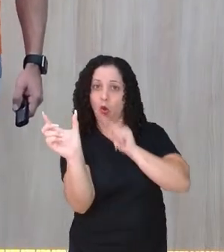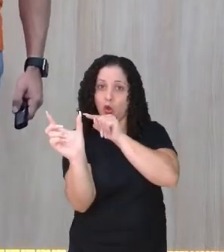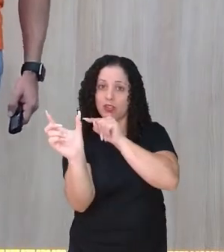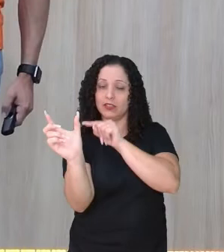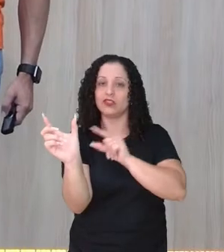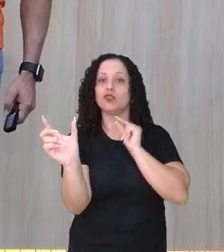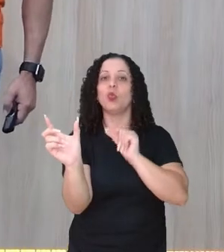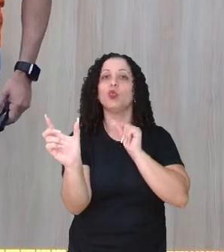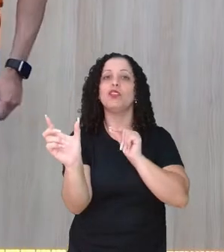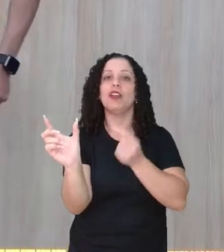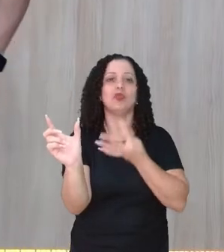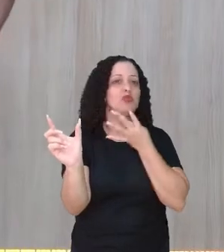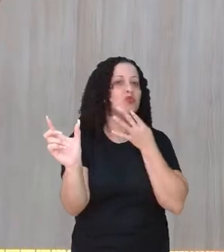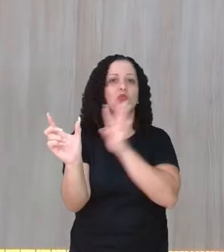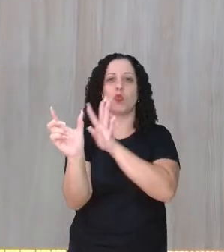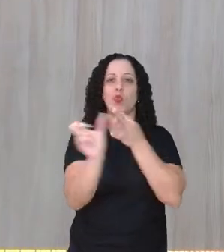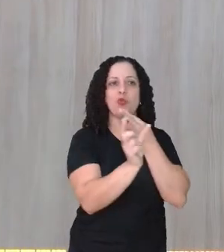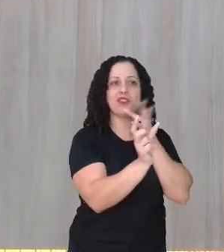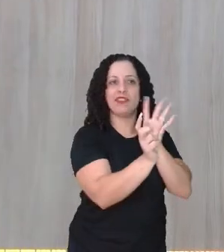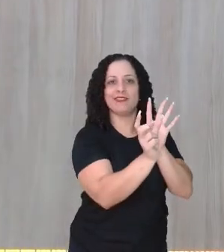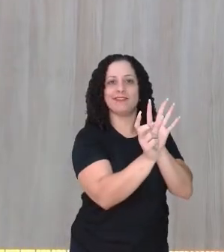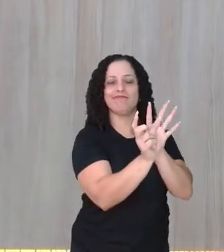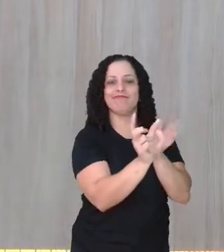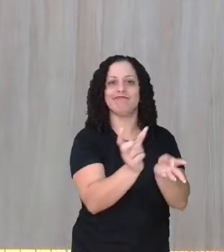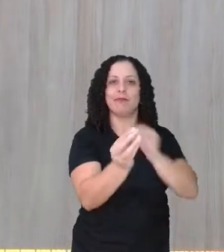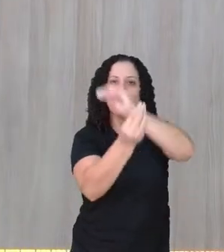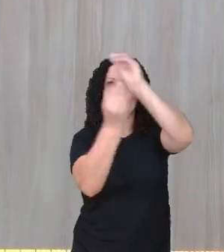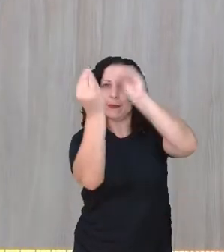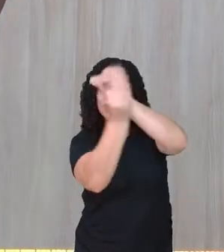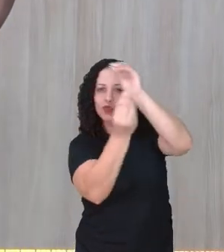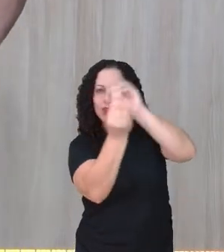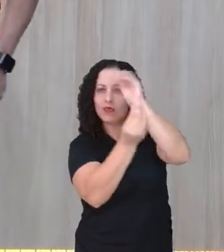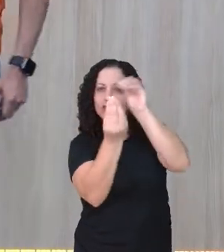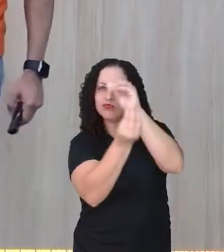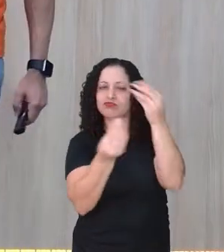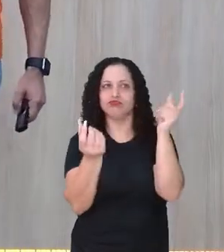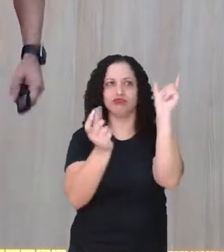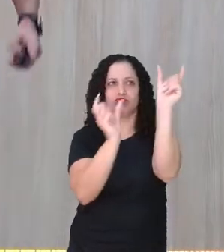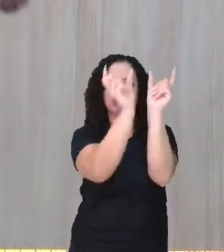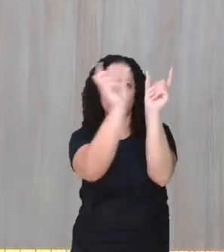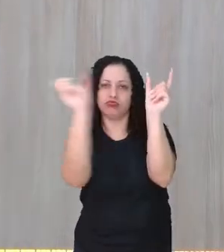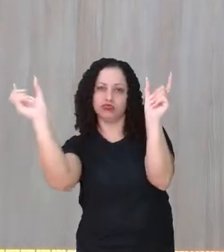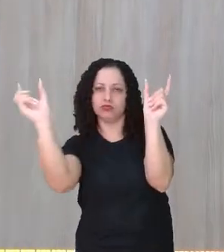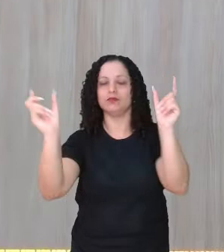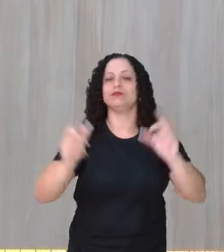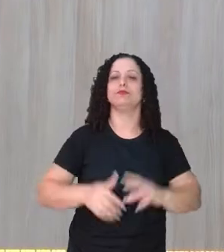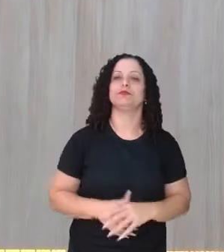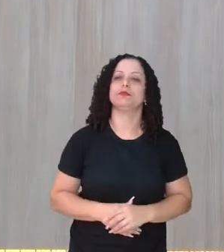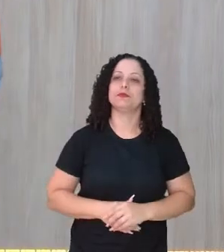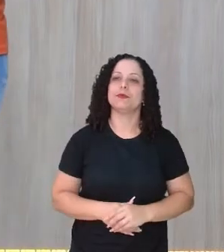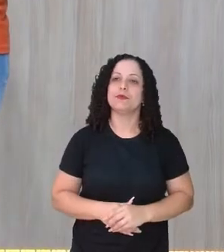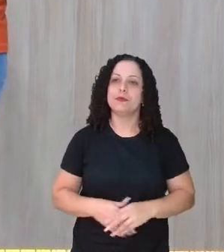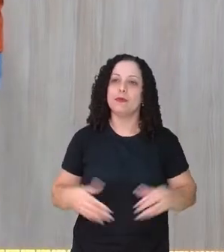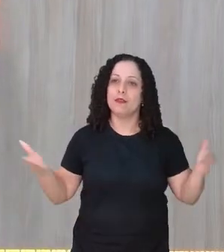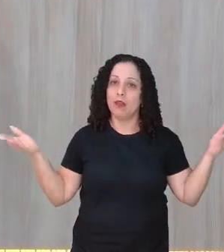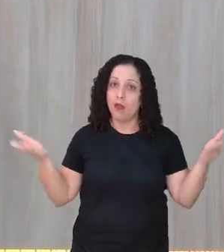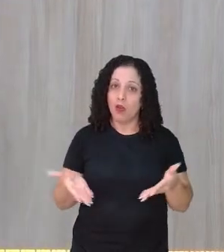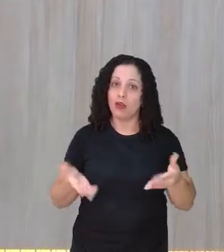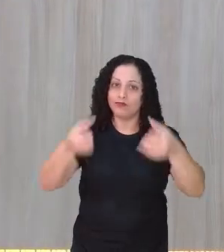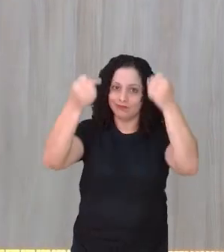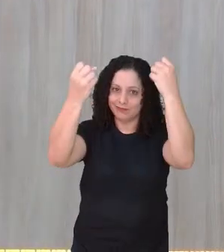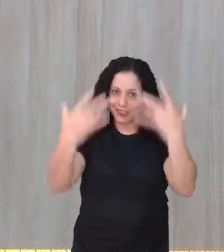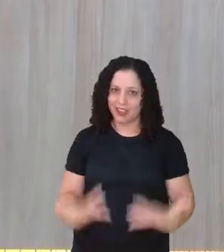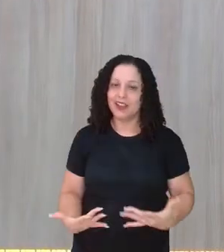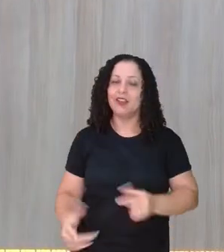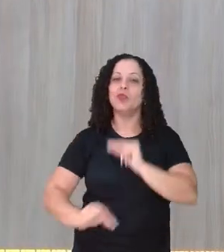termos desconhecidos que aparecem no estudo da álgebra, certo? Então, tá aí a definição de